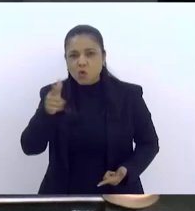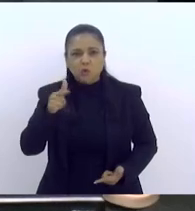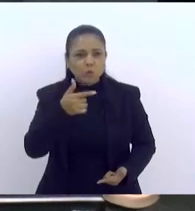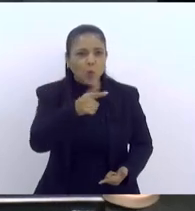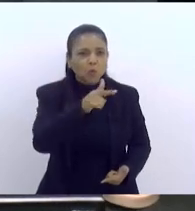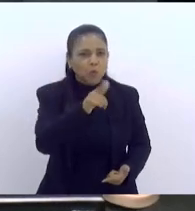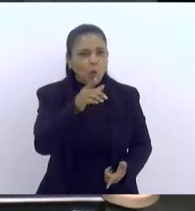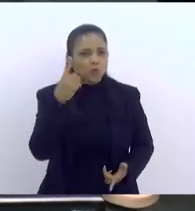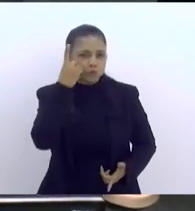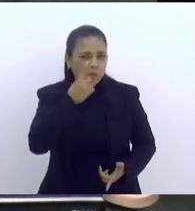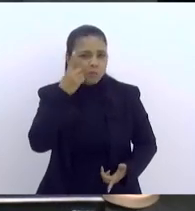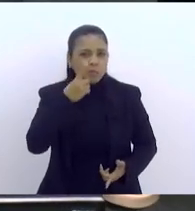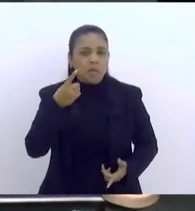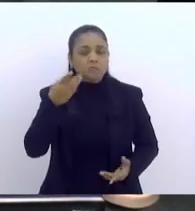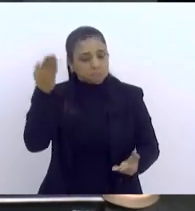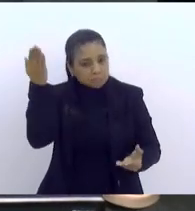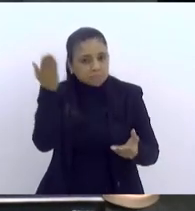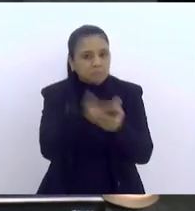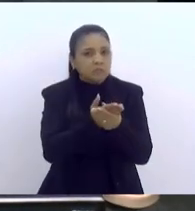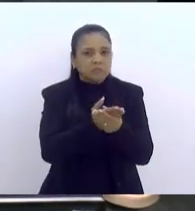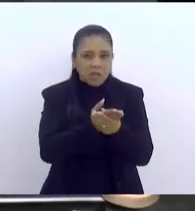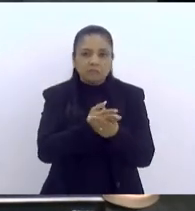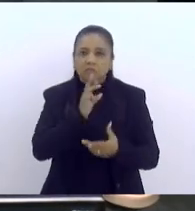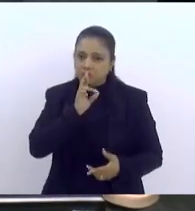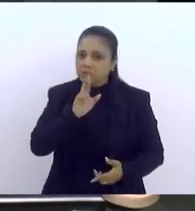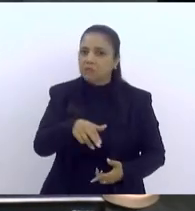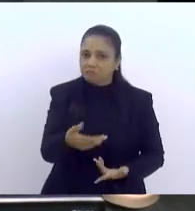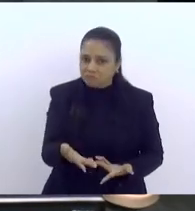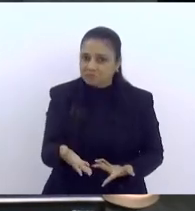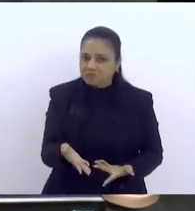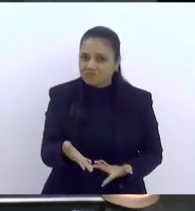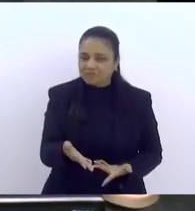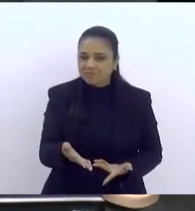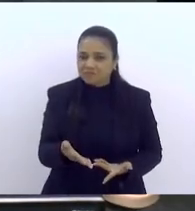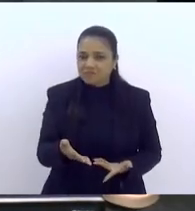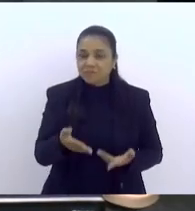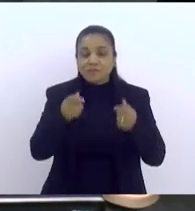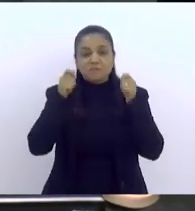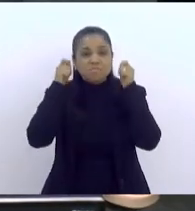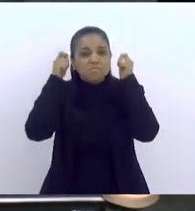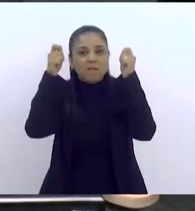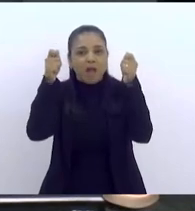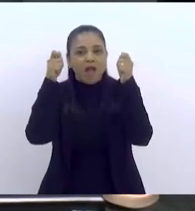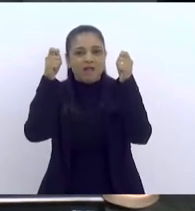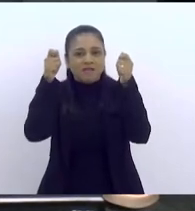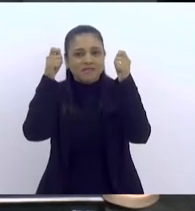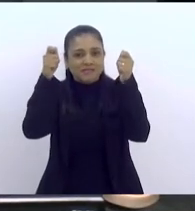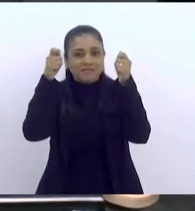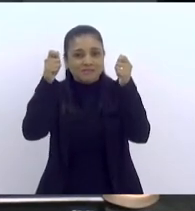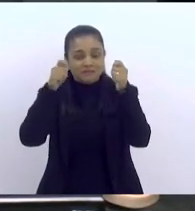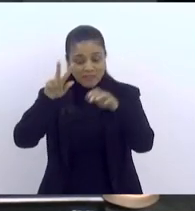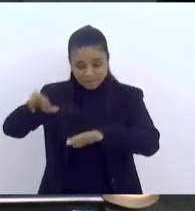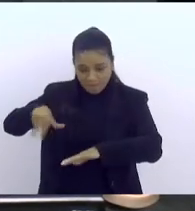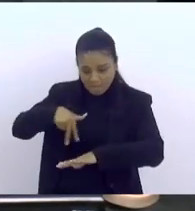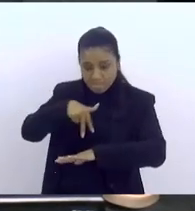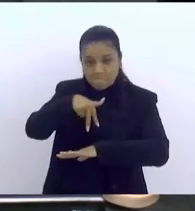estão respondendo judicialmente por ter manifestado em